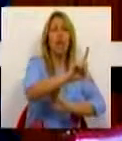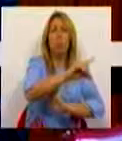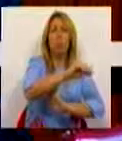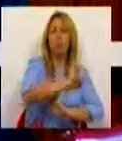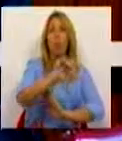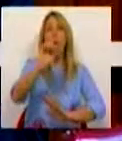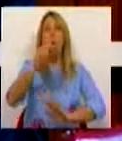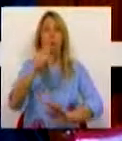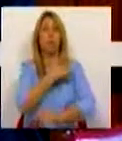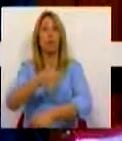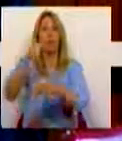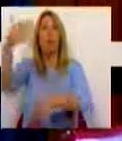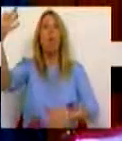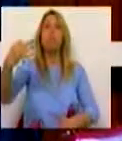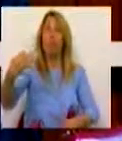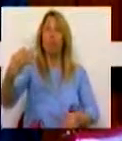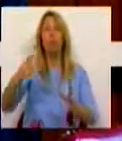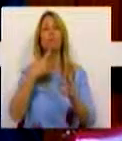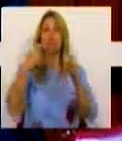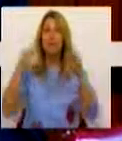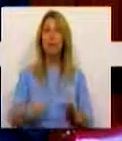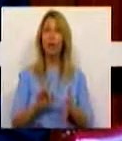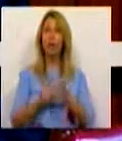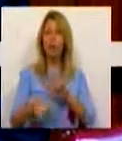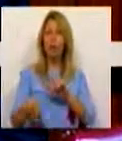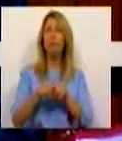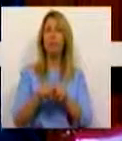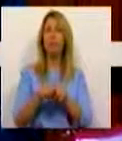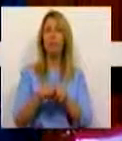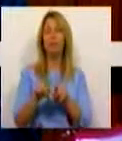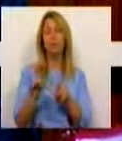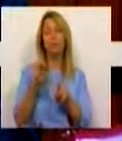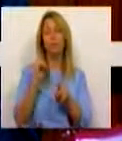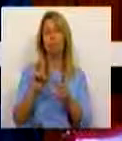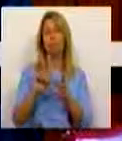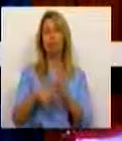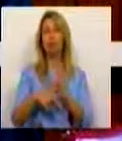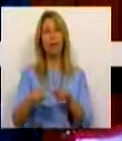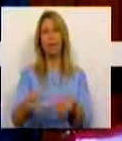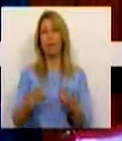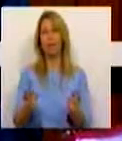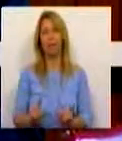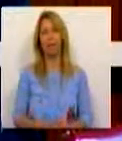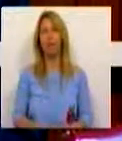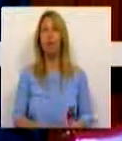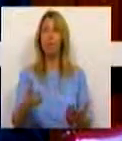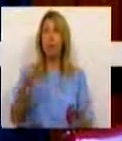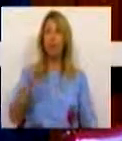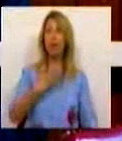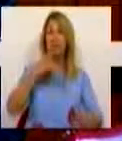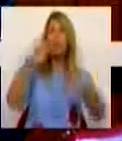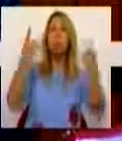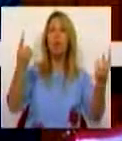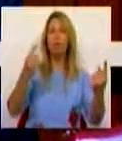área metropolitana do Porto, sendo sim certamente um projeto político, não foi um projeto partidário. E aquilo que o PSD veio demonstrar é um